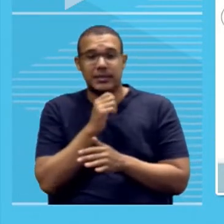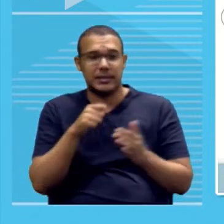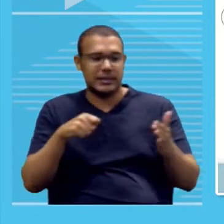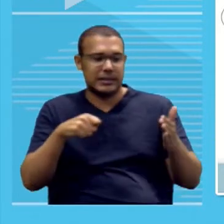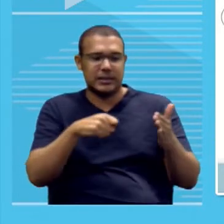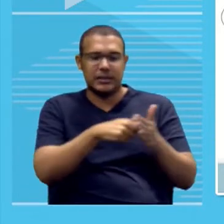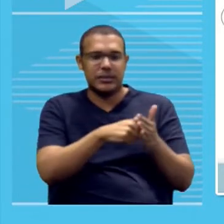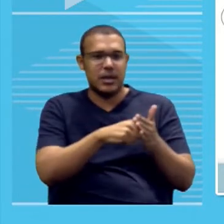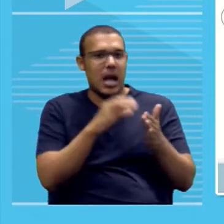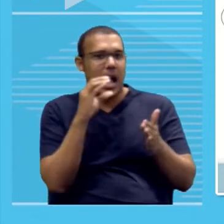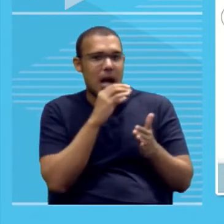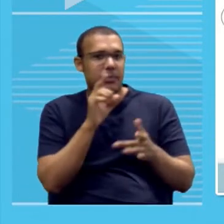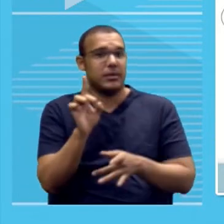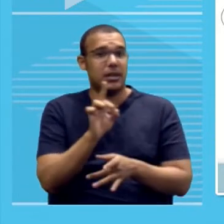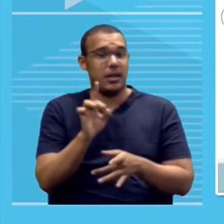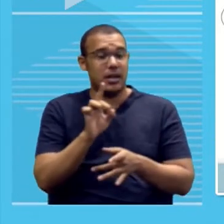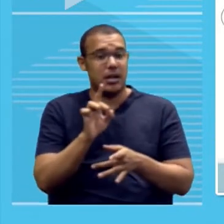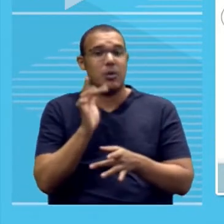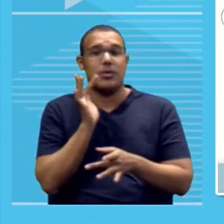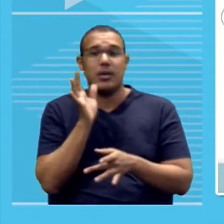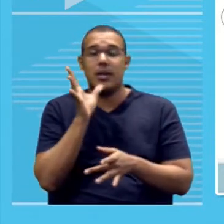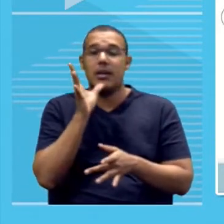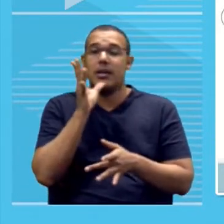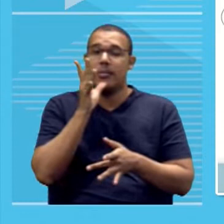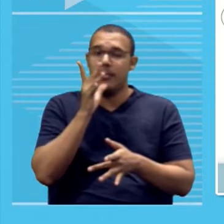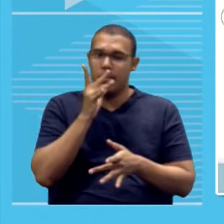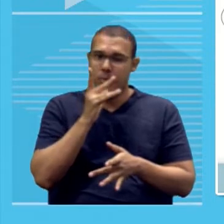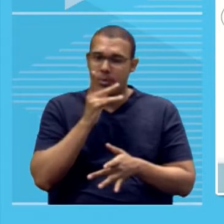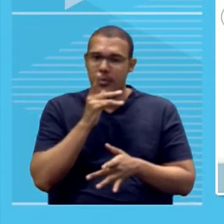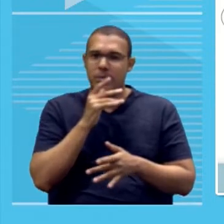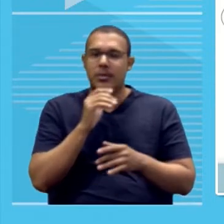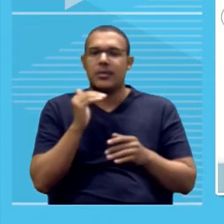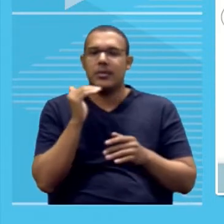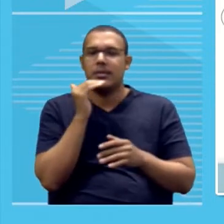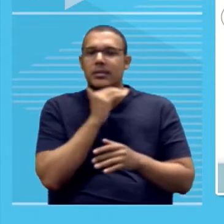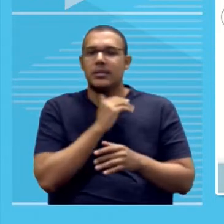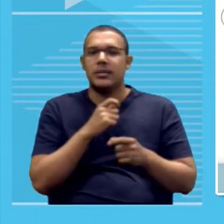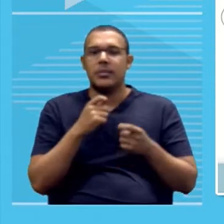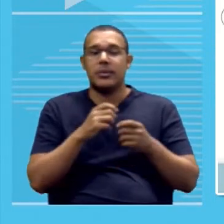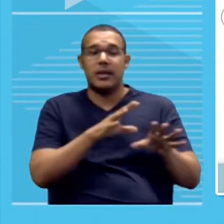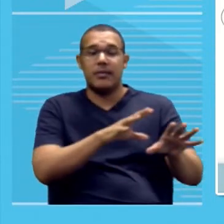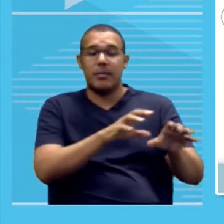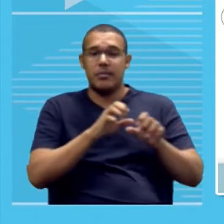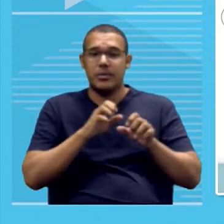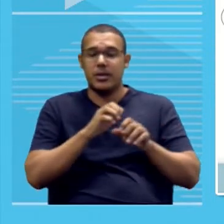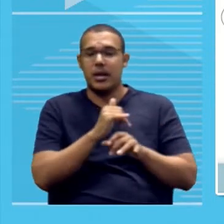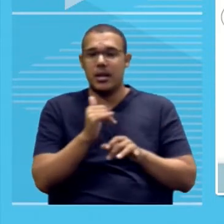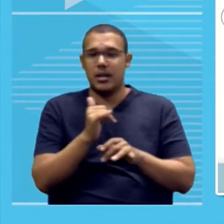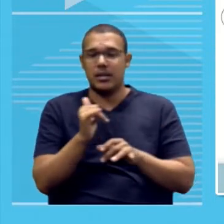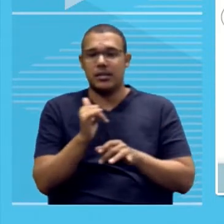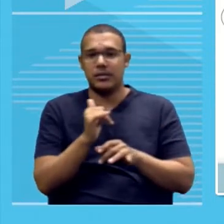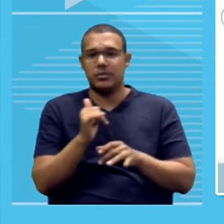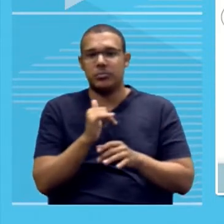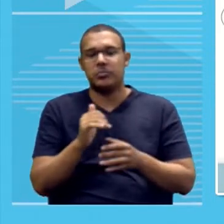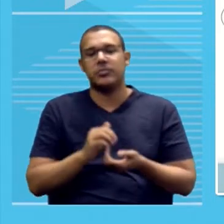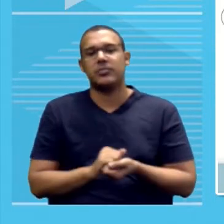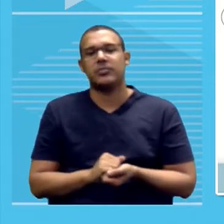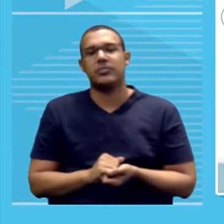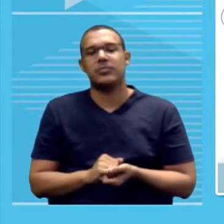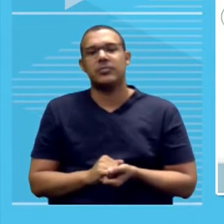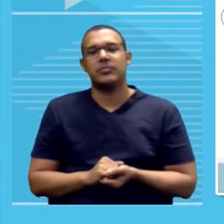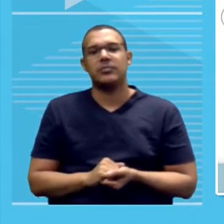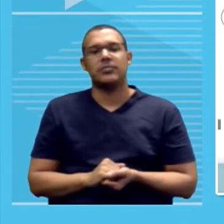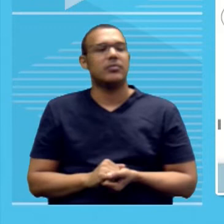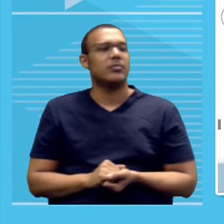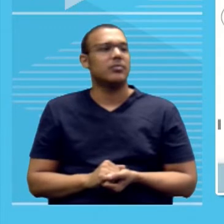está quente imediatamente. Ela demora um pouquinho para esquentar, justamente porque ela vai consumir uma energia elétrica em um determinado intervalo de